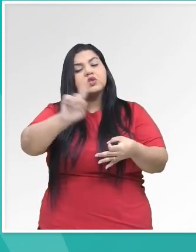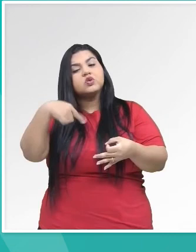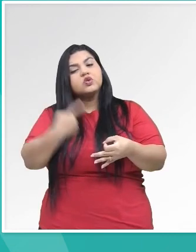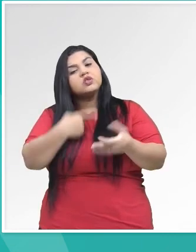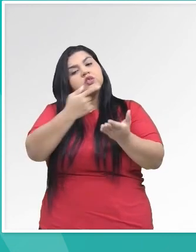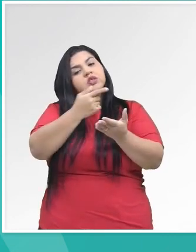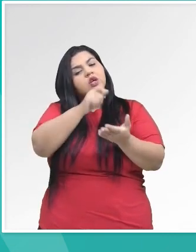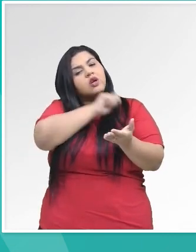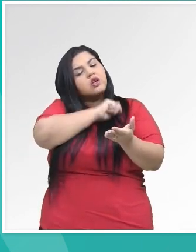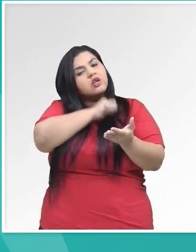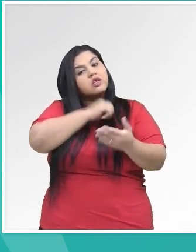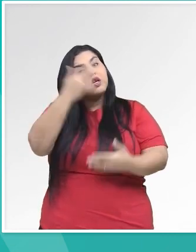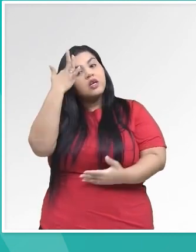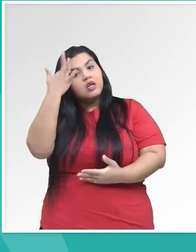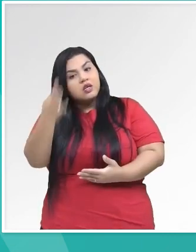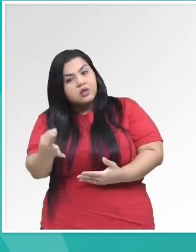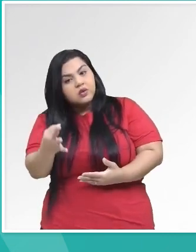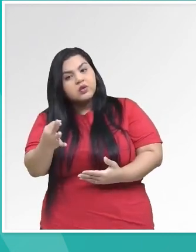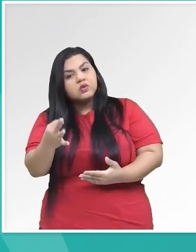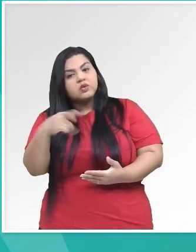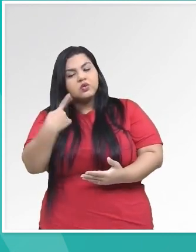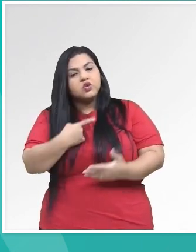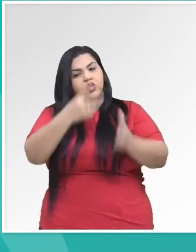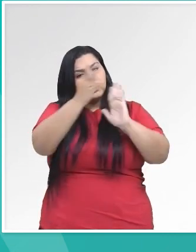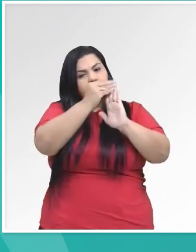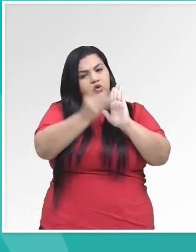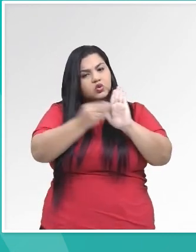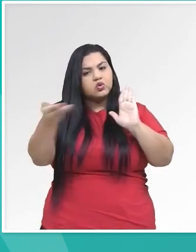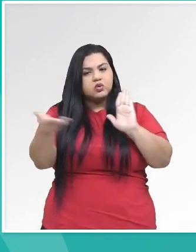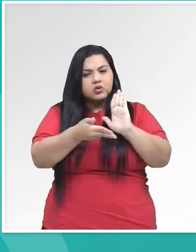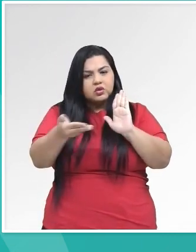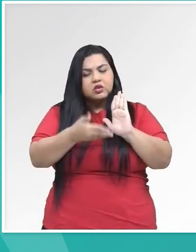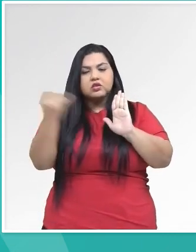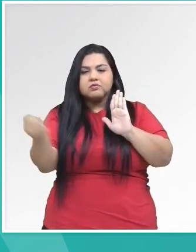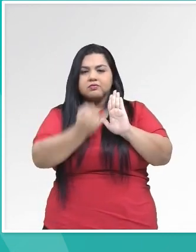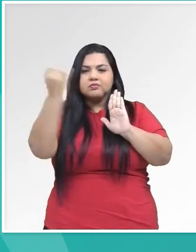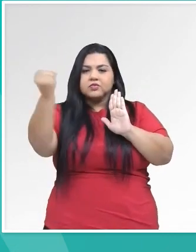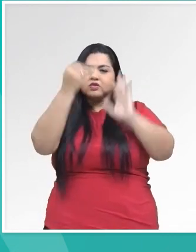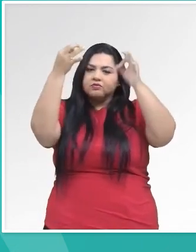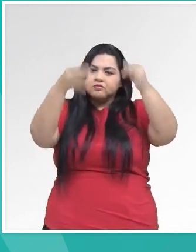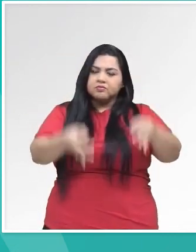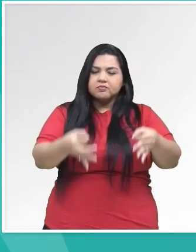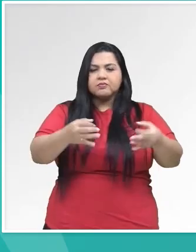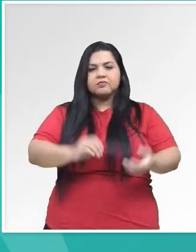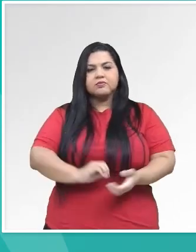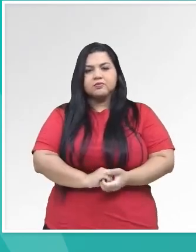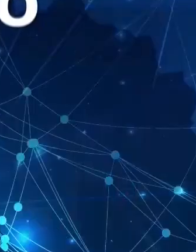tenham compreendido aí o nosso conteúdo de hoje, que é importante, tá certo?